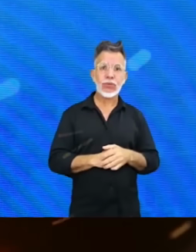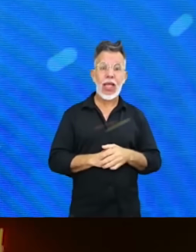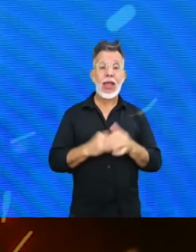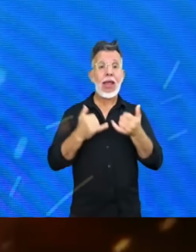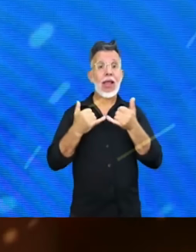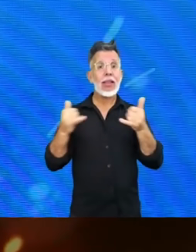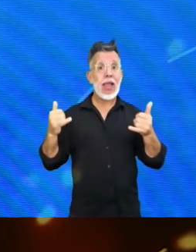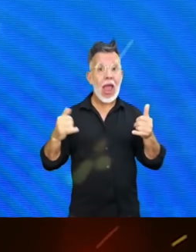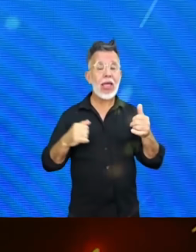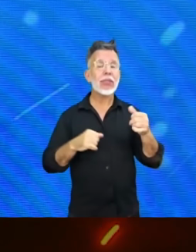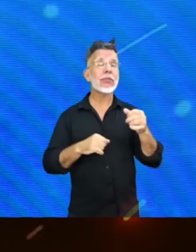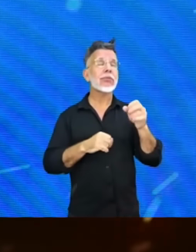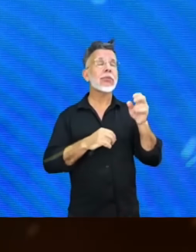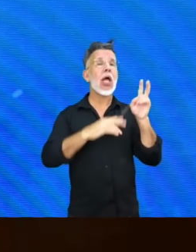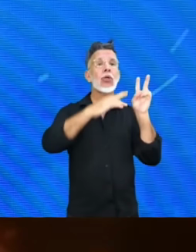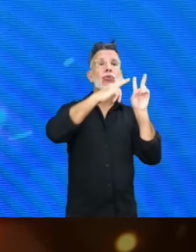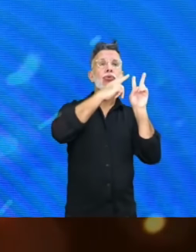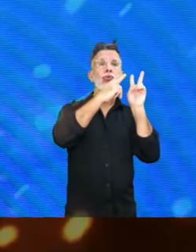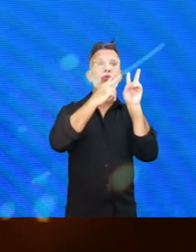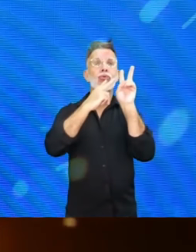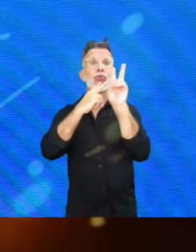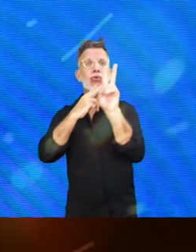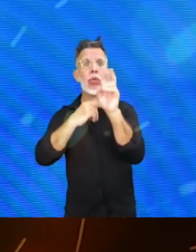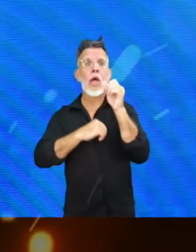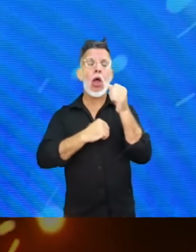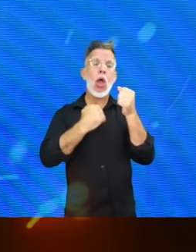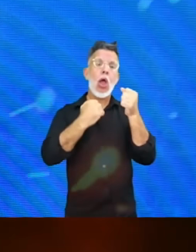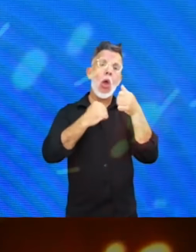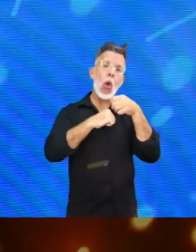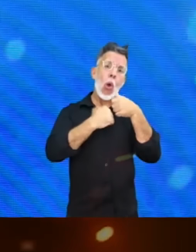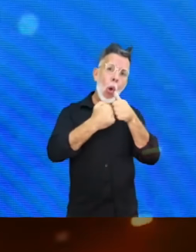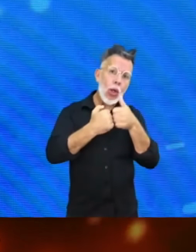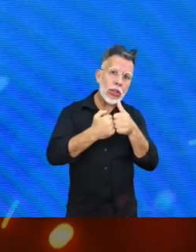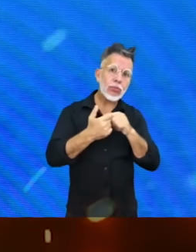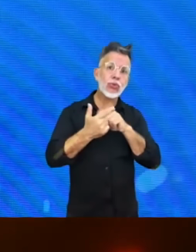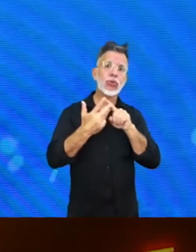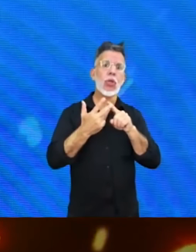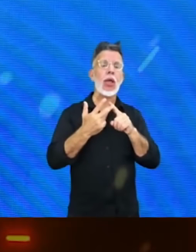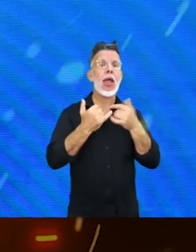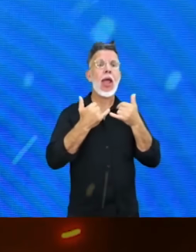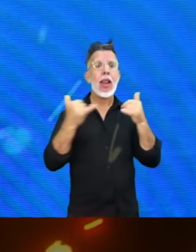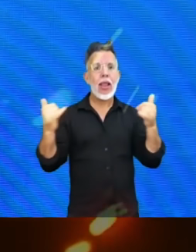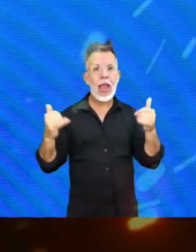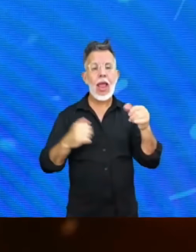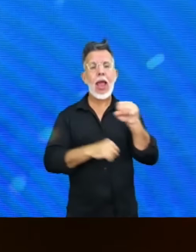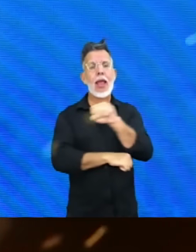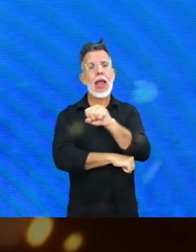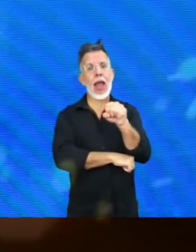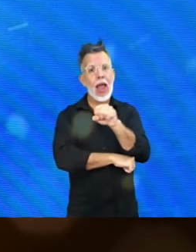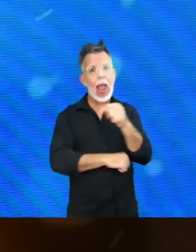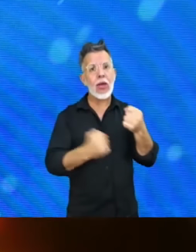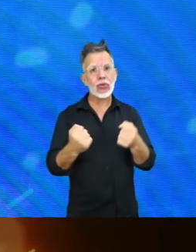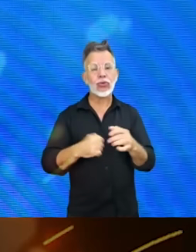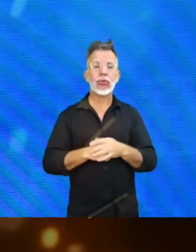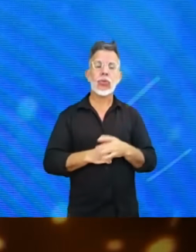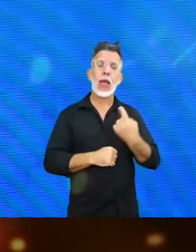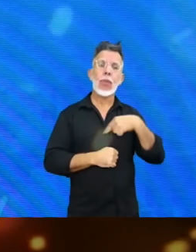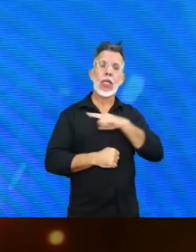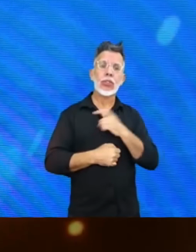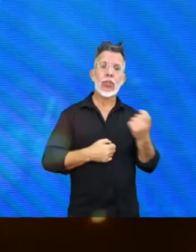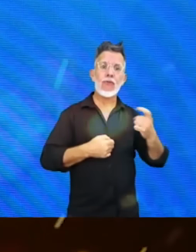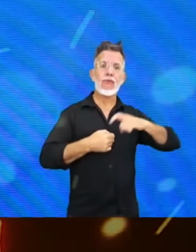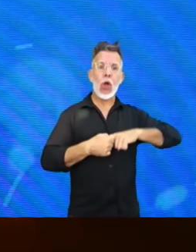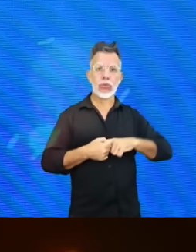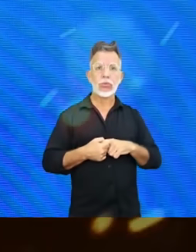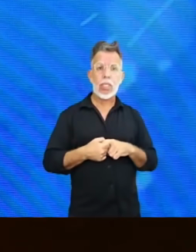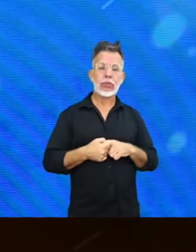da liberação do IPVA já faço um pedido aqui oo Governador Tarciso para que a gente volte essa pauta na lespe que a gente vai conseguir fazer com